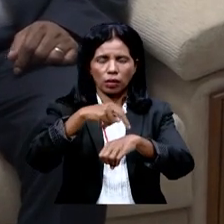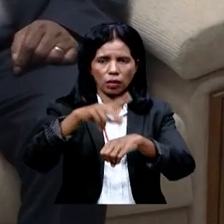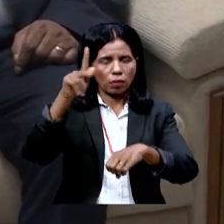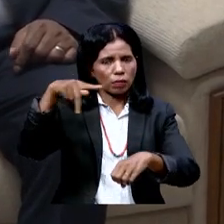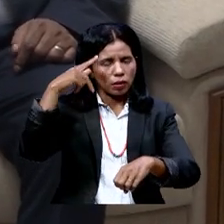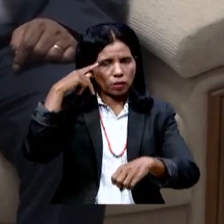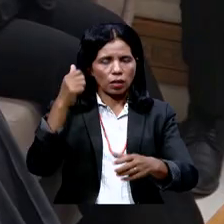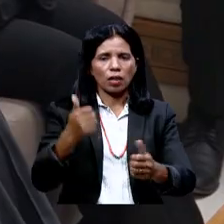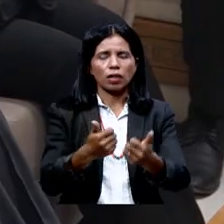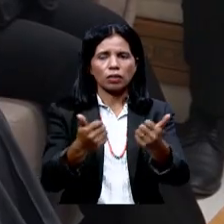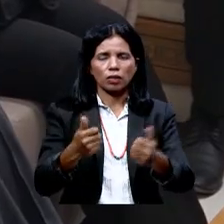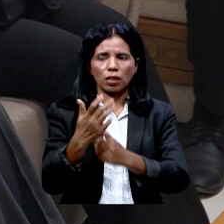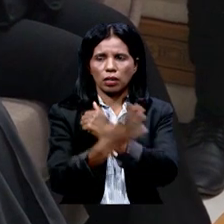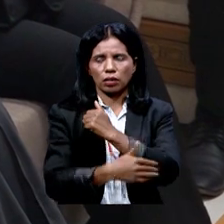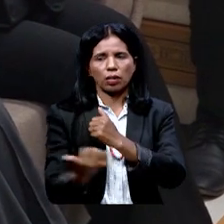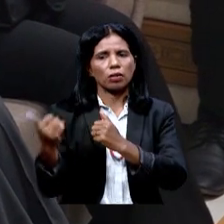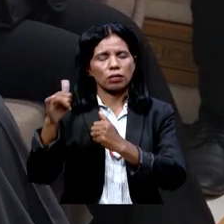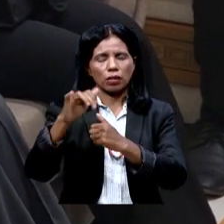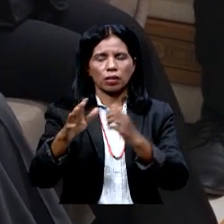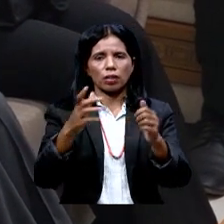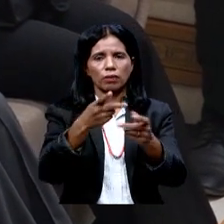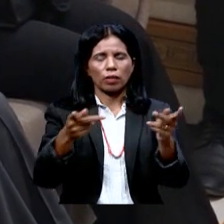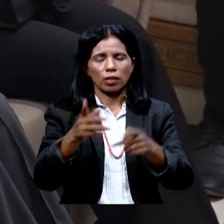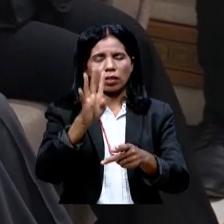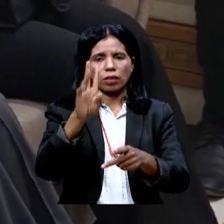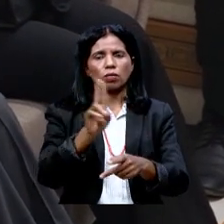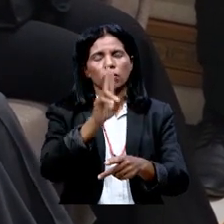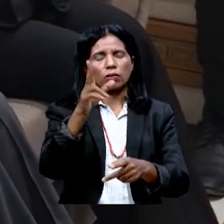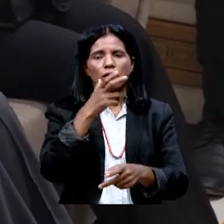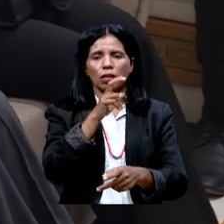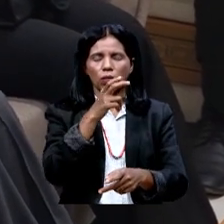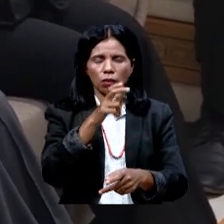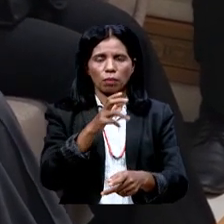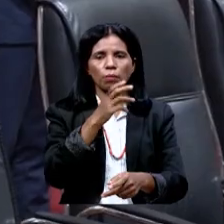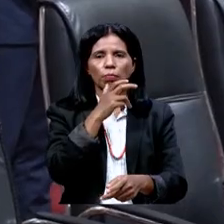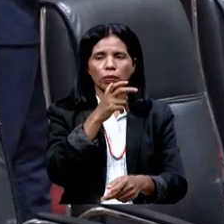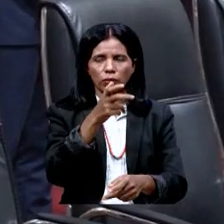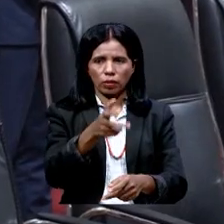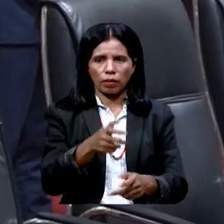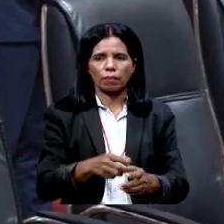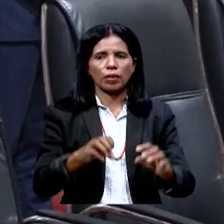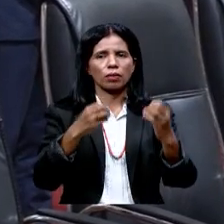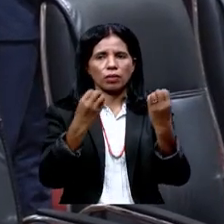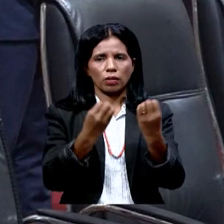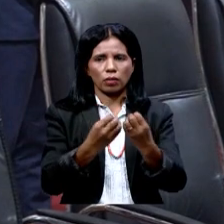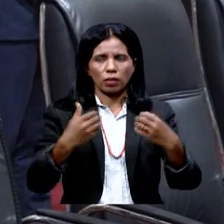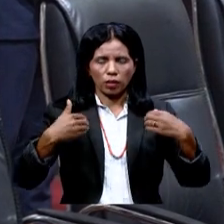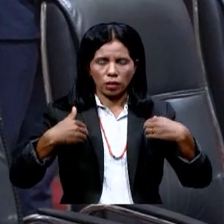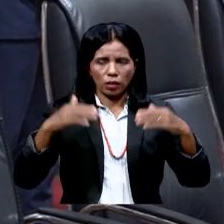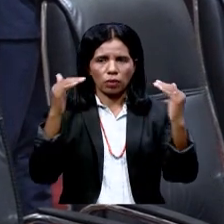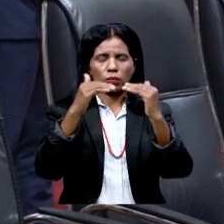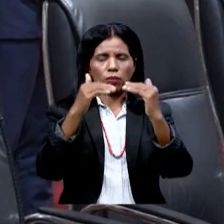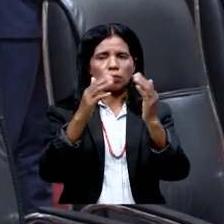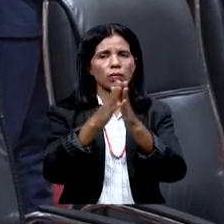politika asosiasyon nasang sira iha kontinente hat nebe uja liang portugues anesan lian ofisial. Organisasyon nemos iha forum